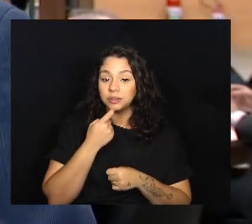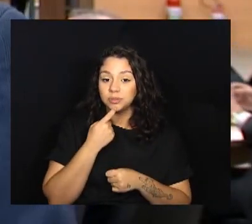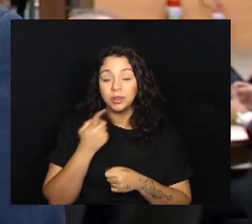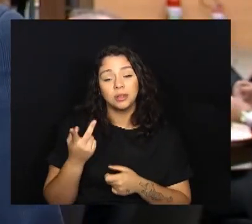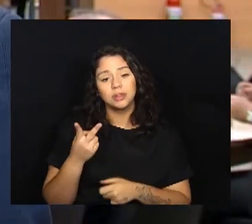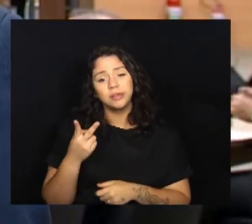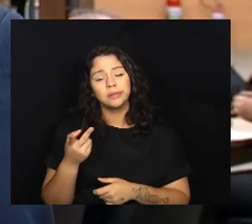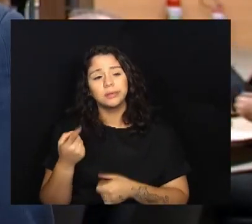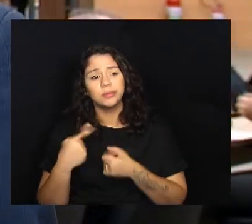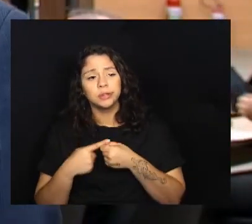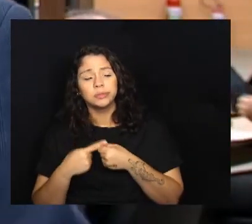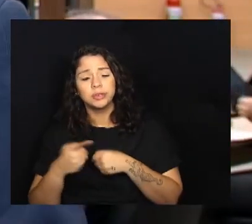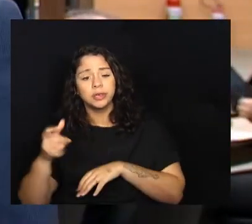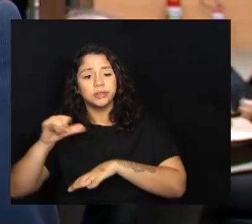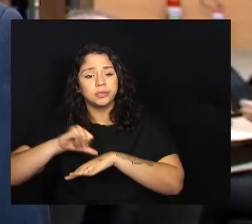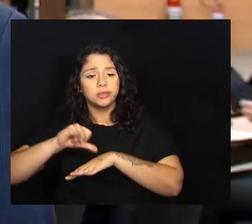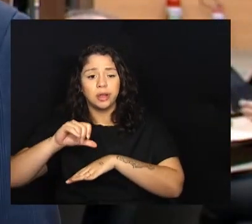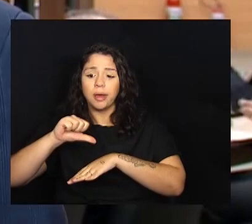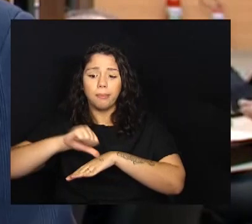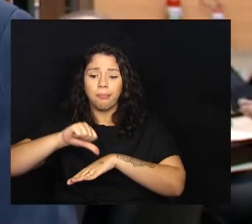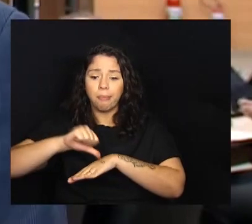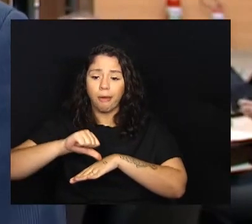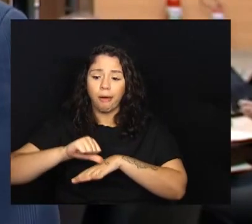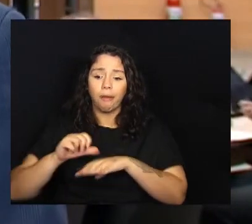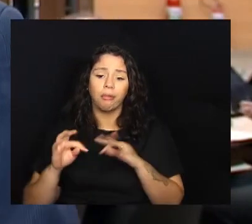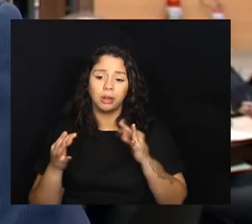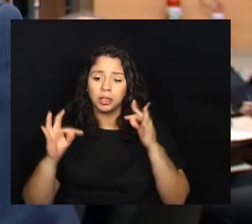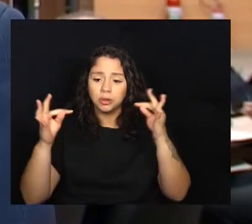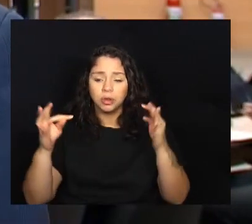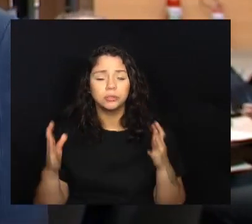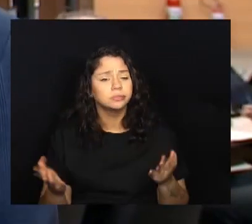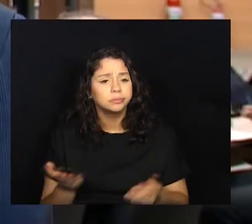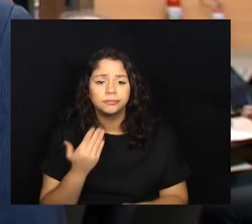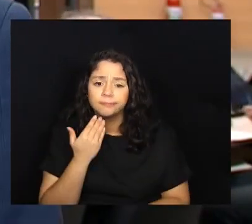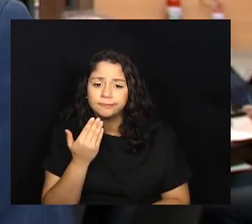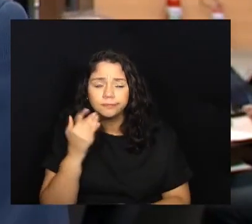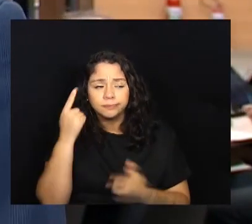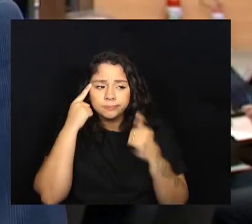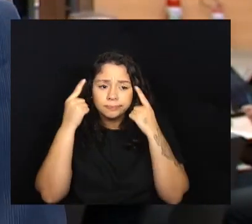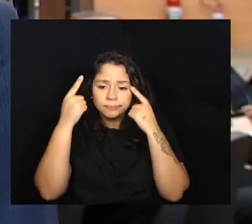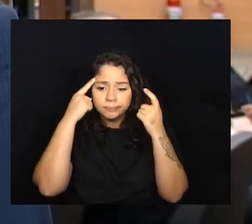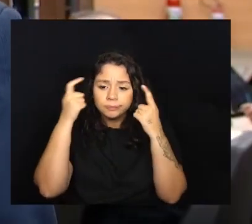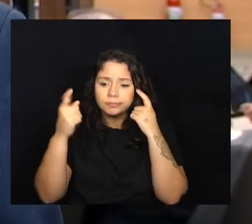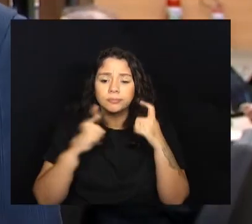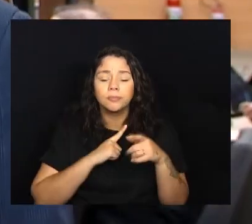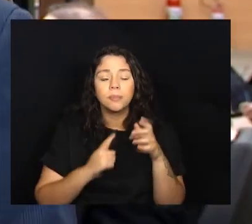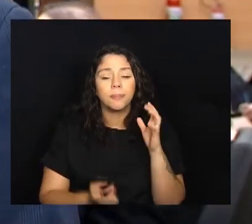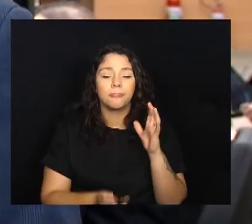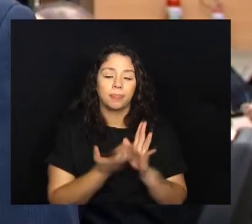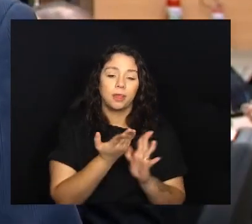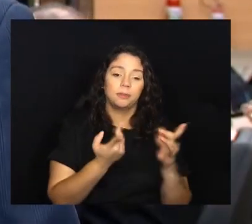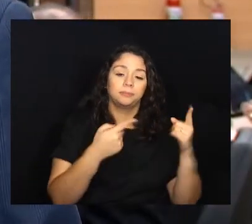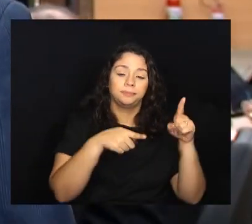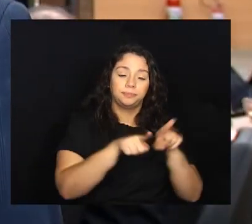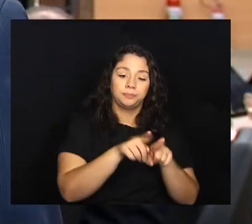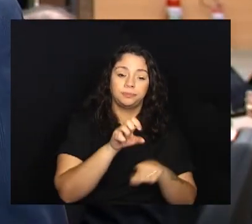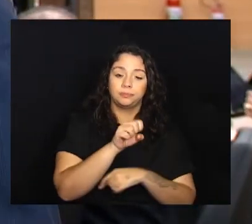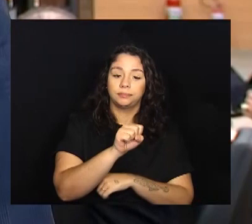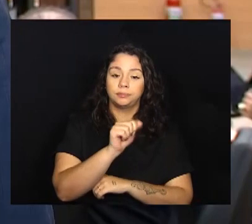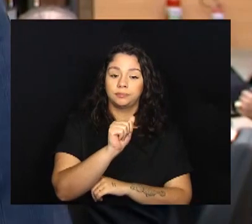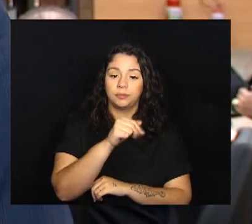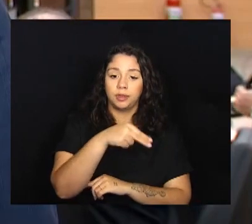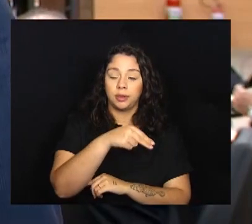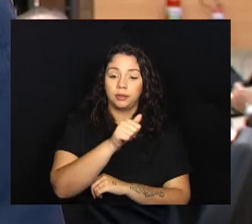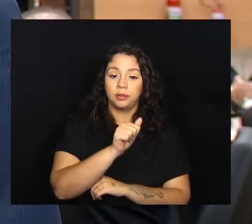de polos tecnológicos, é possível a gente não ter ideias e poder criar através aí da parceira Sanasa um modelo